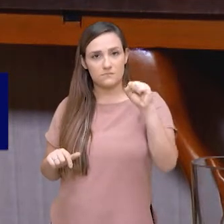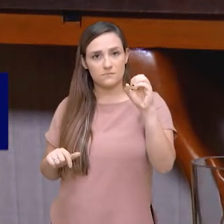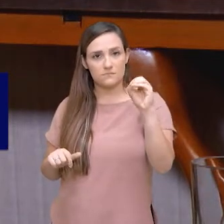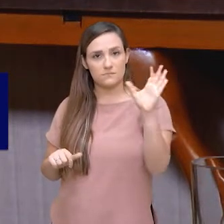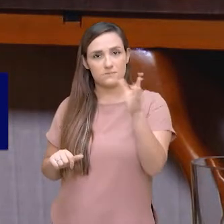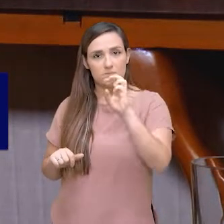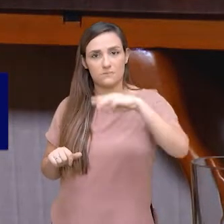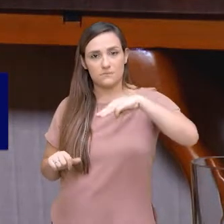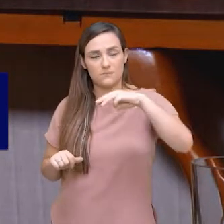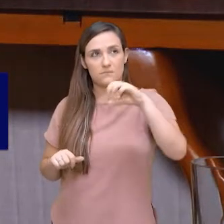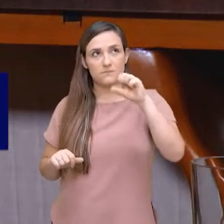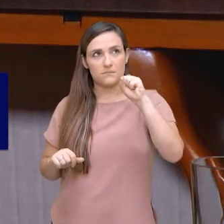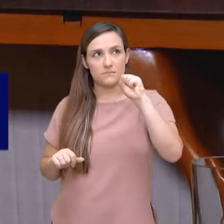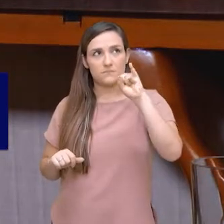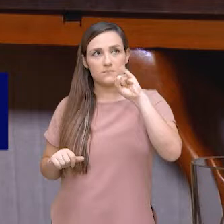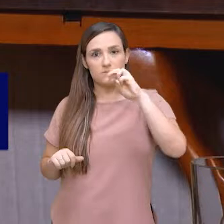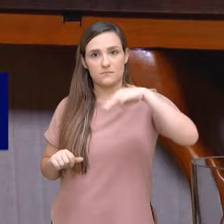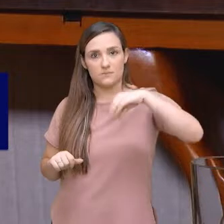Correia.